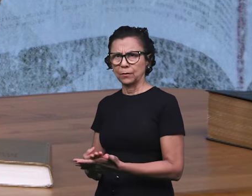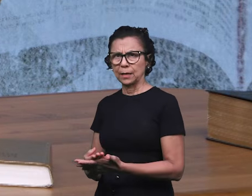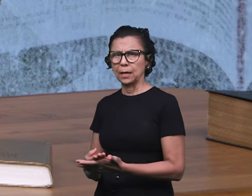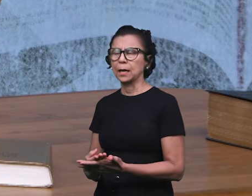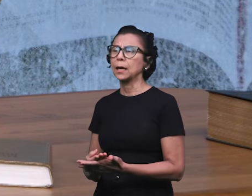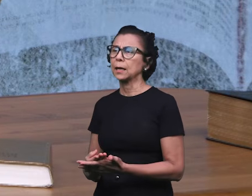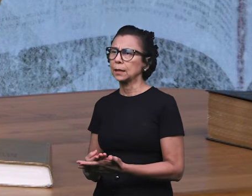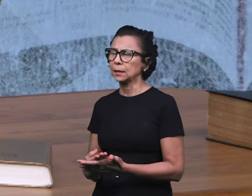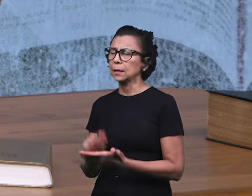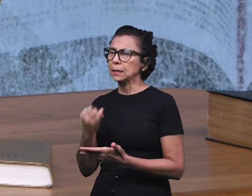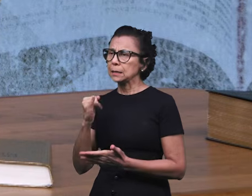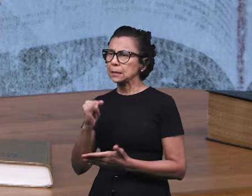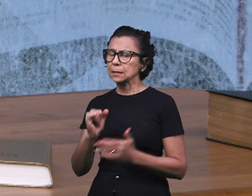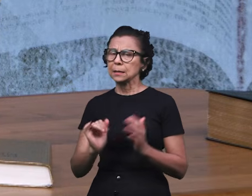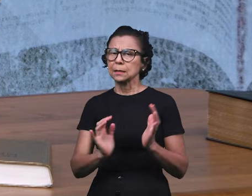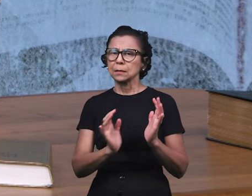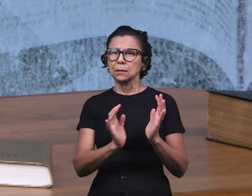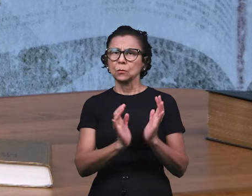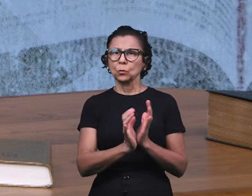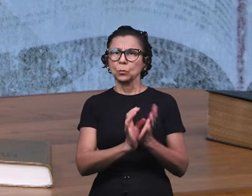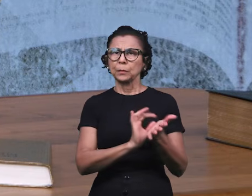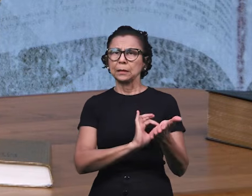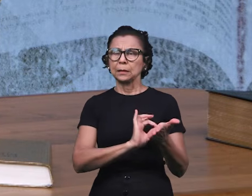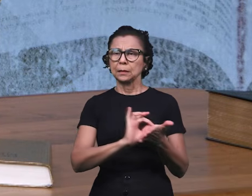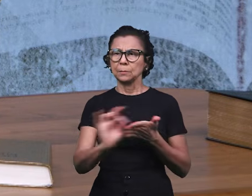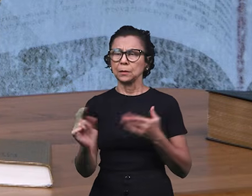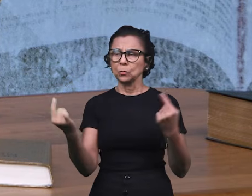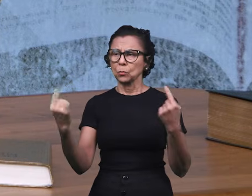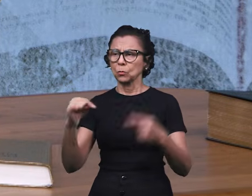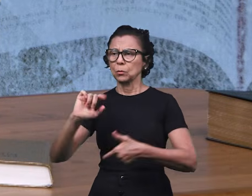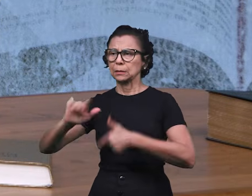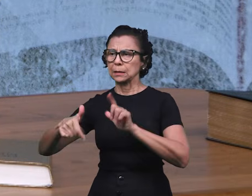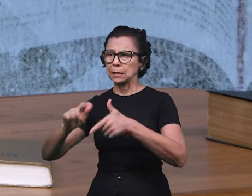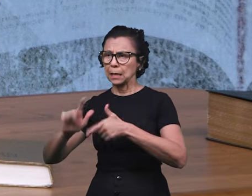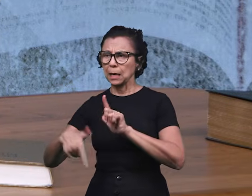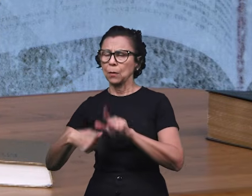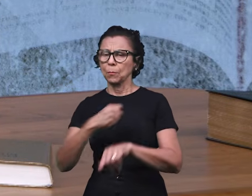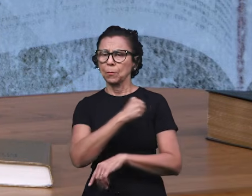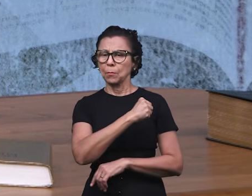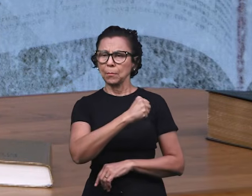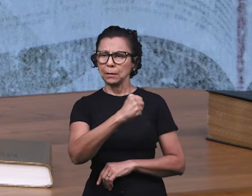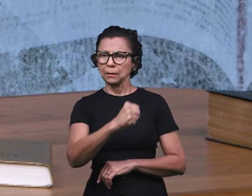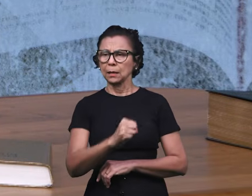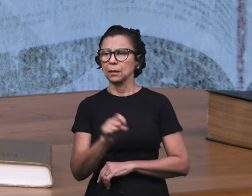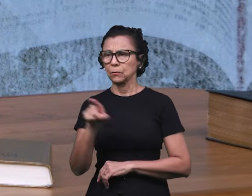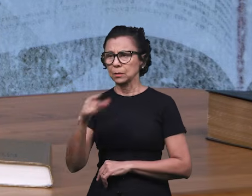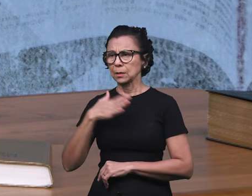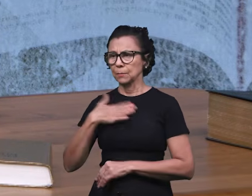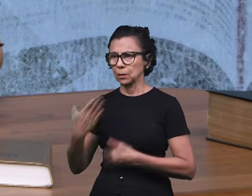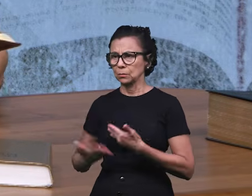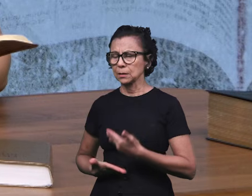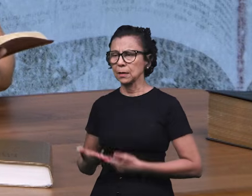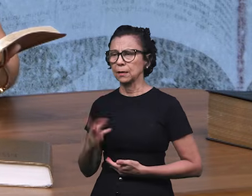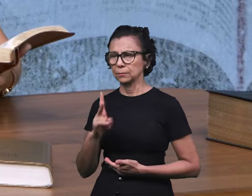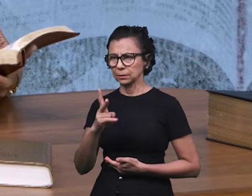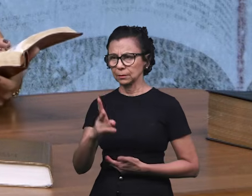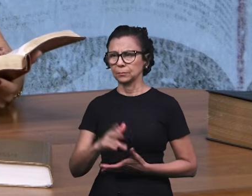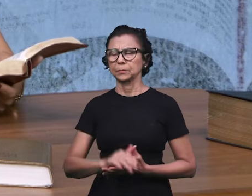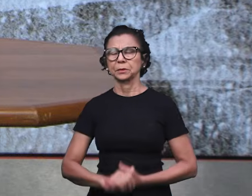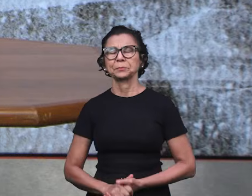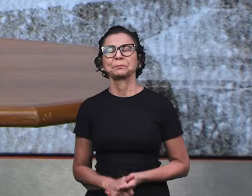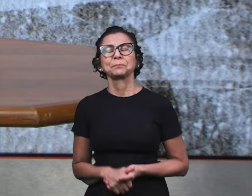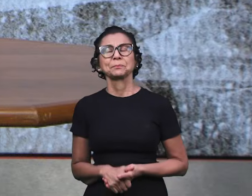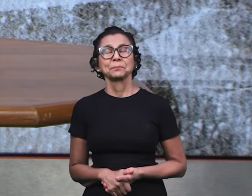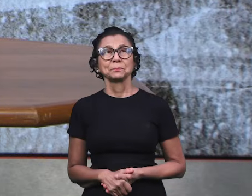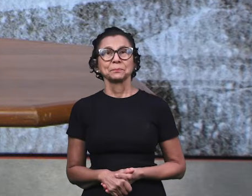para com o seu povo em Israel, pelo que me será por servo para sempre. Amém?